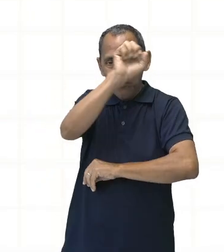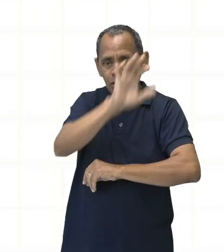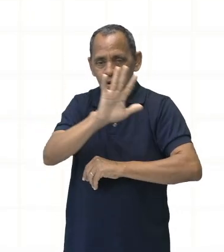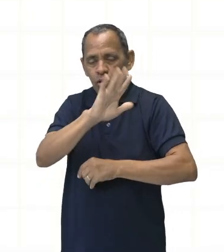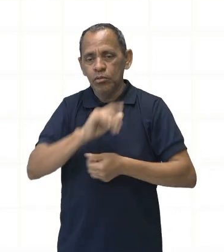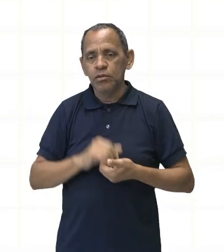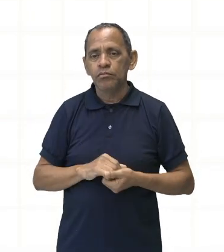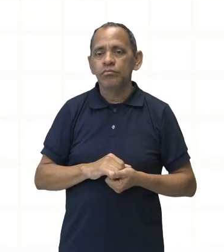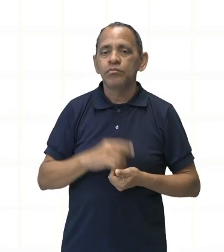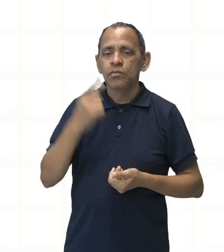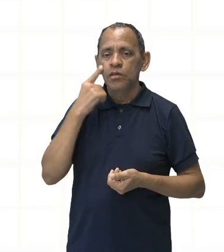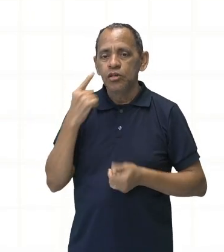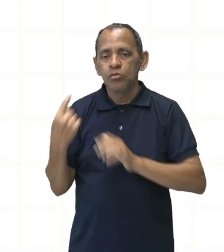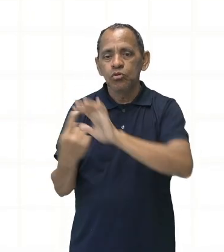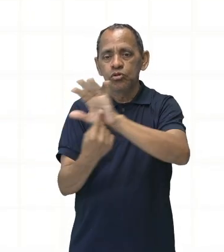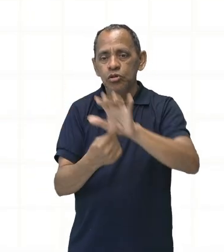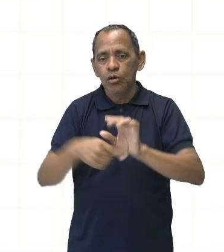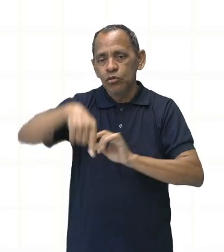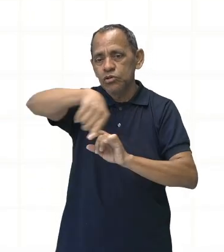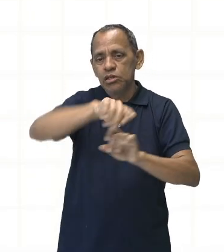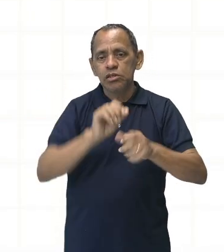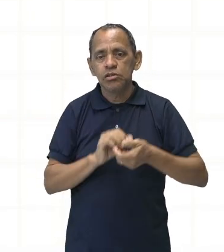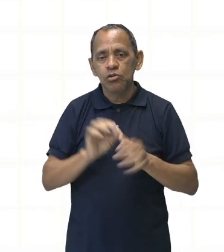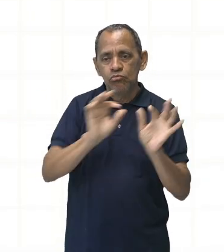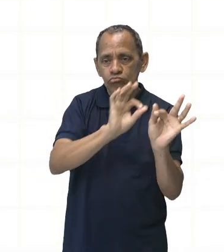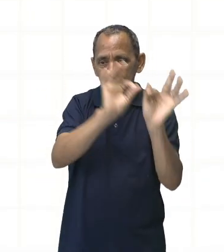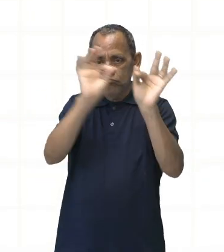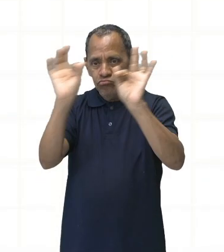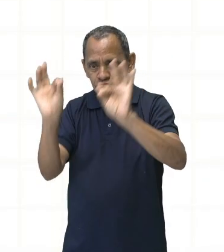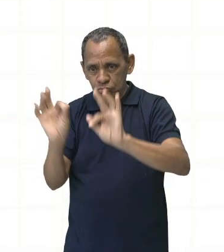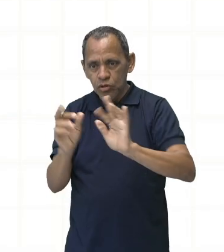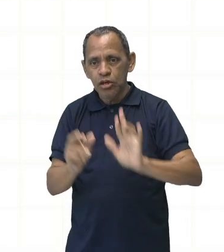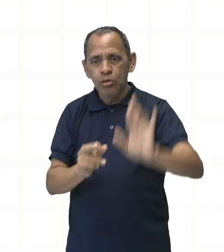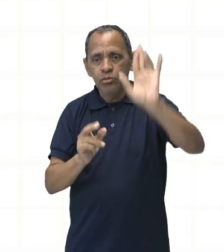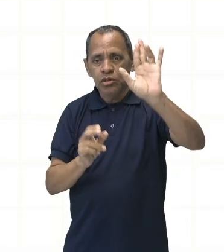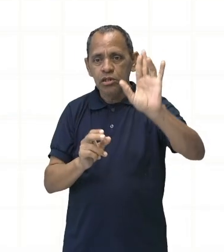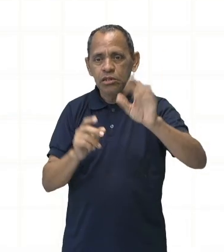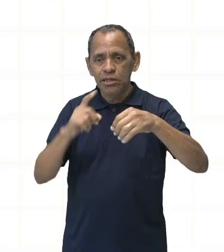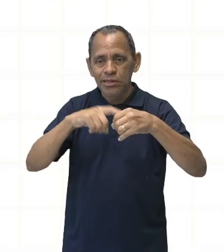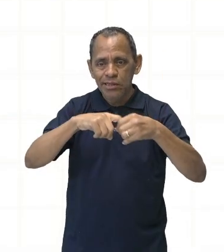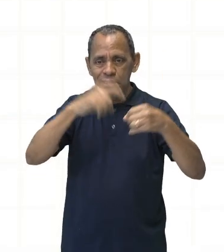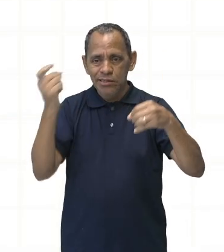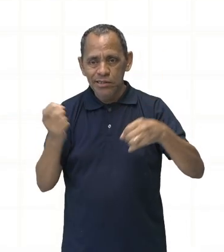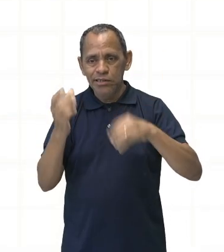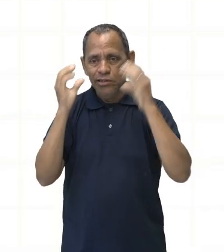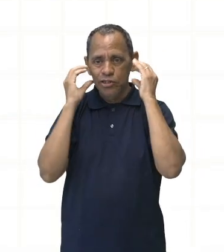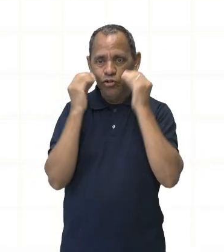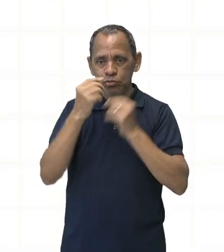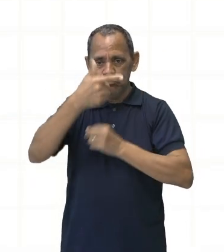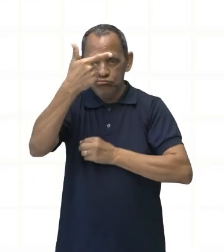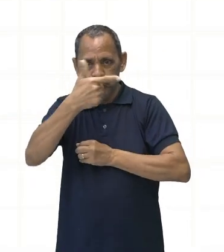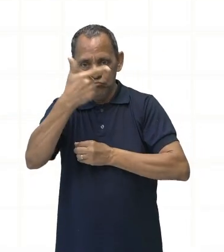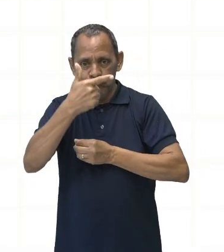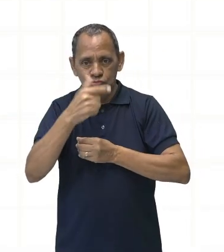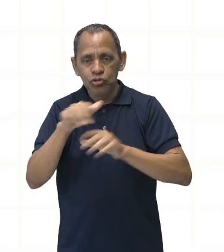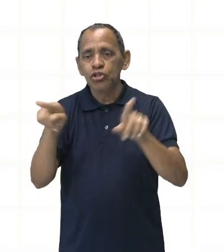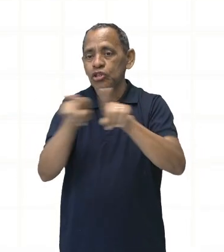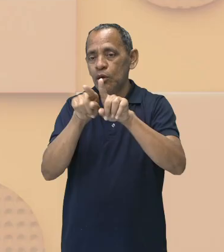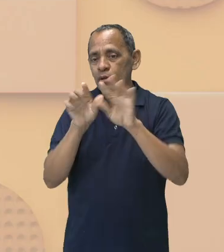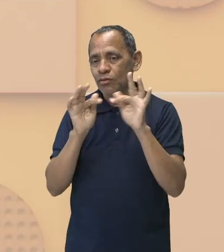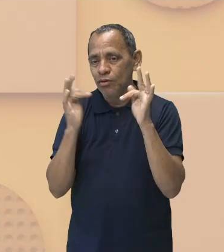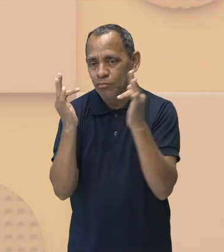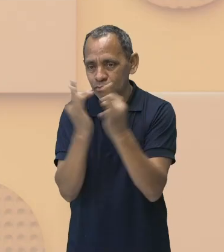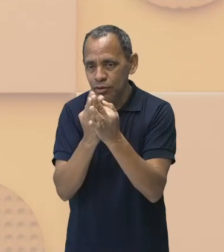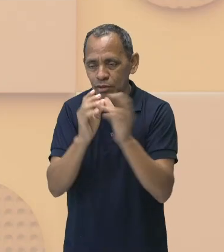para vocês uma animação que representa justamente a saída de Dom Pedro II e sua família do